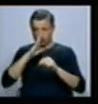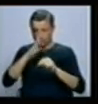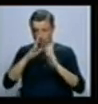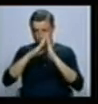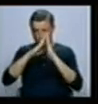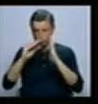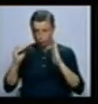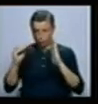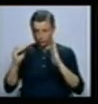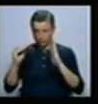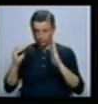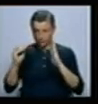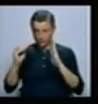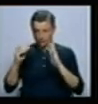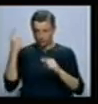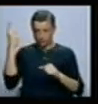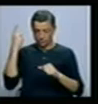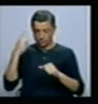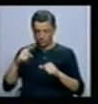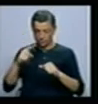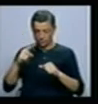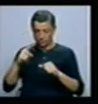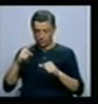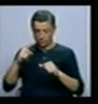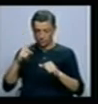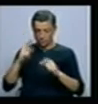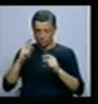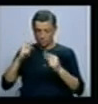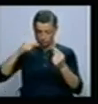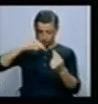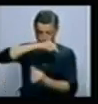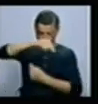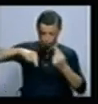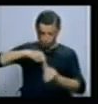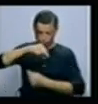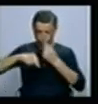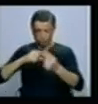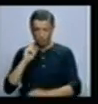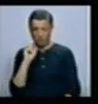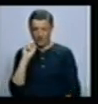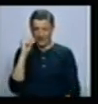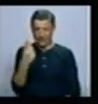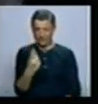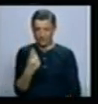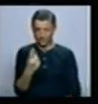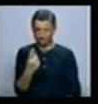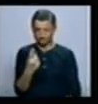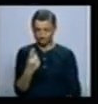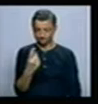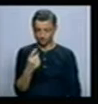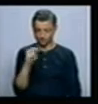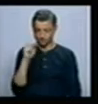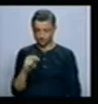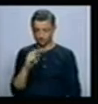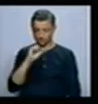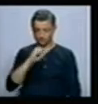isto dizer o seguinte. Para termos super espirais que rodam super rapidamente, então, muito provavelmente, estas